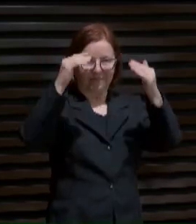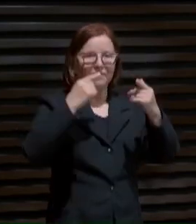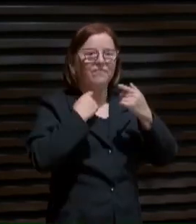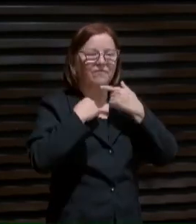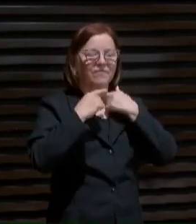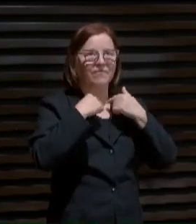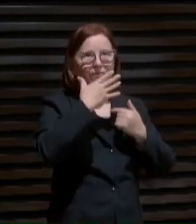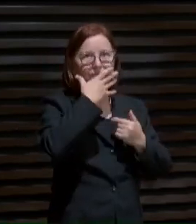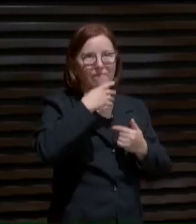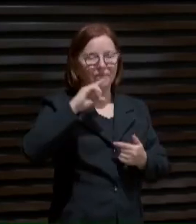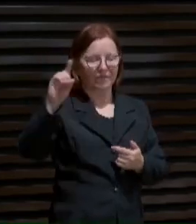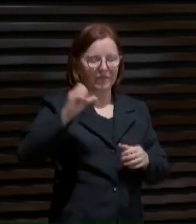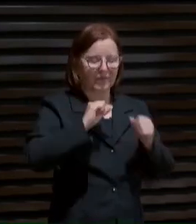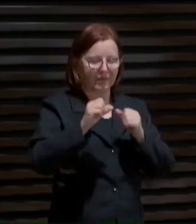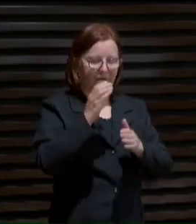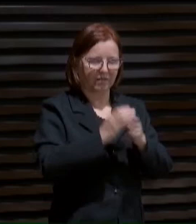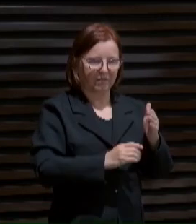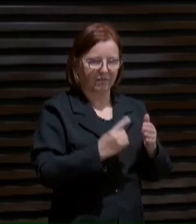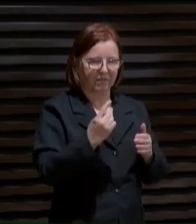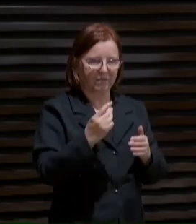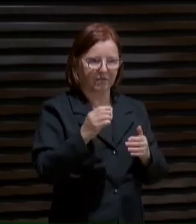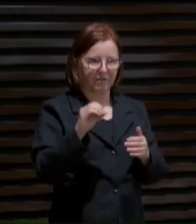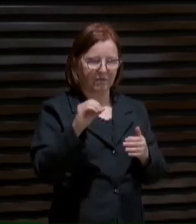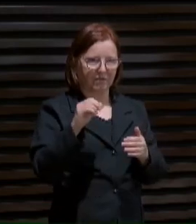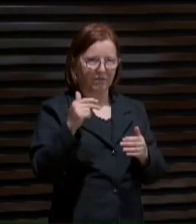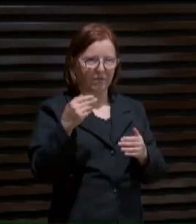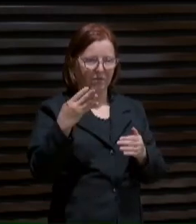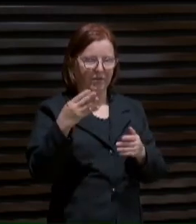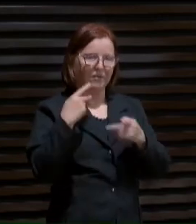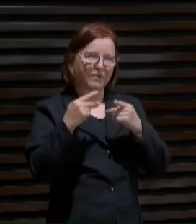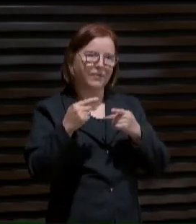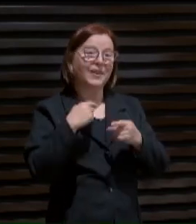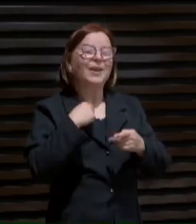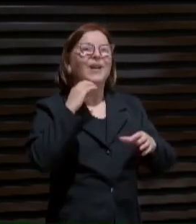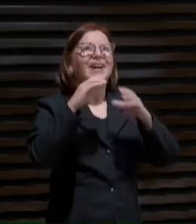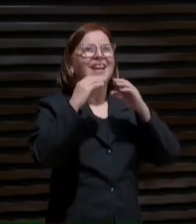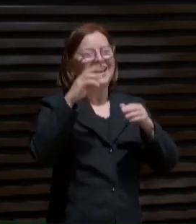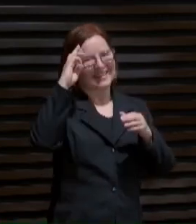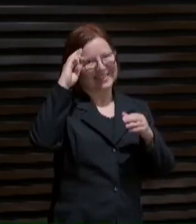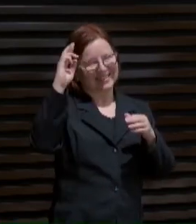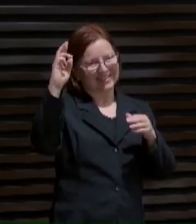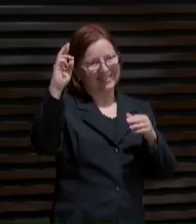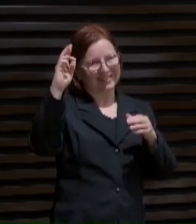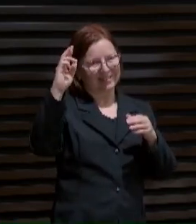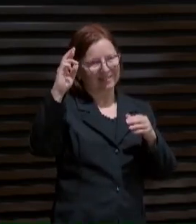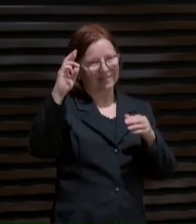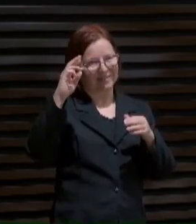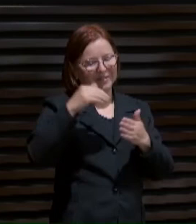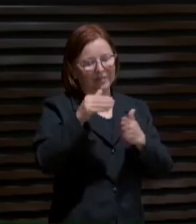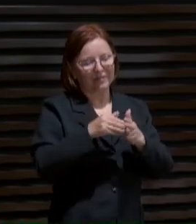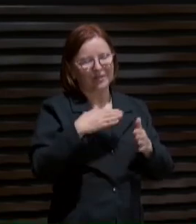Salmo 104 versículo 33 e 34 de cantarei ao Senhor enquanto eu viver